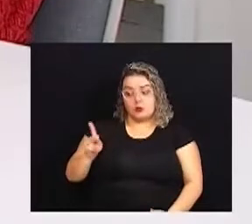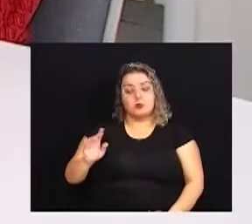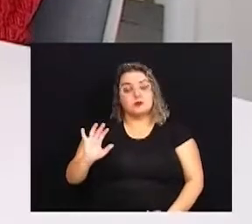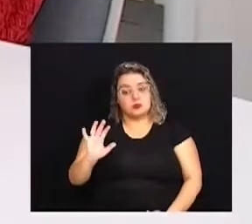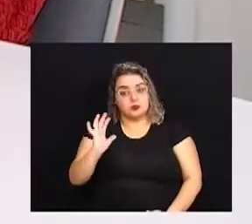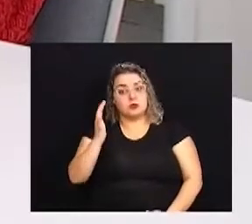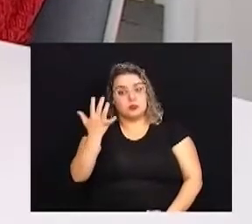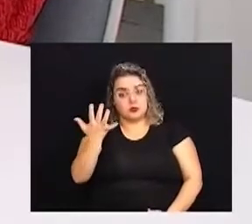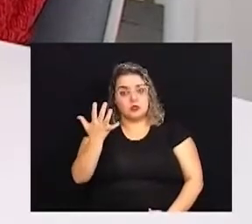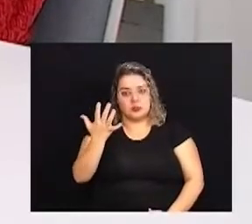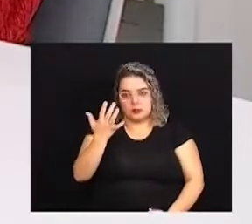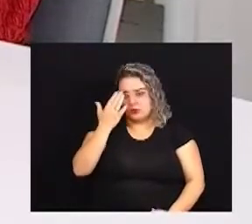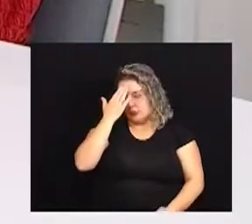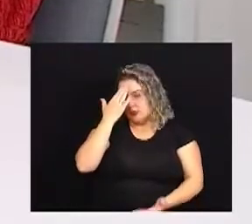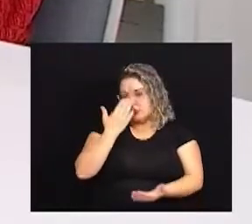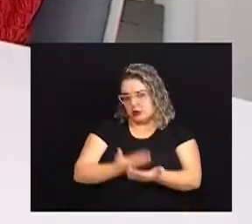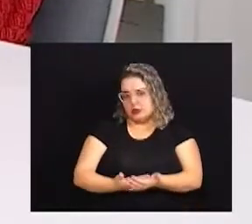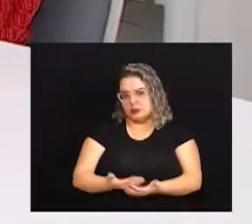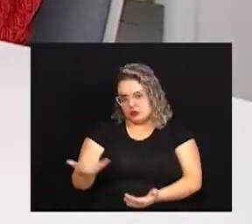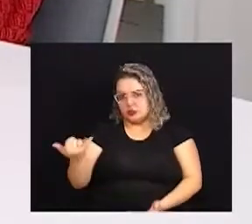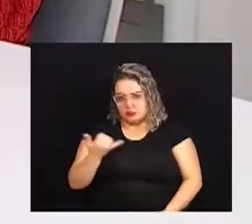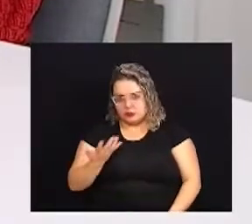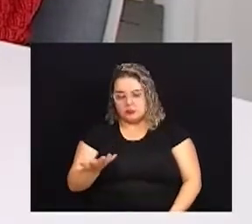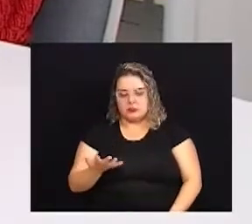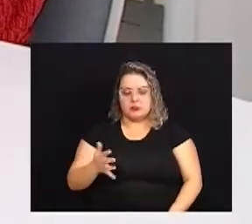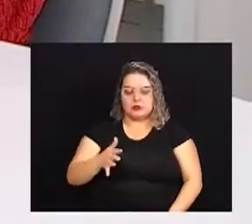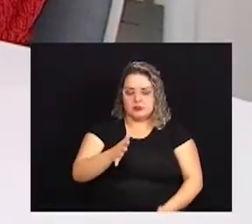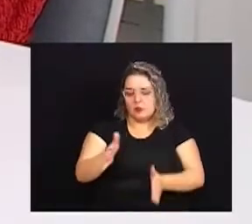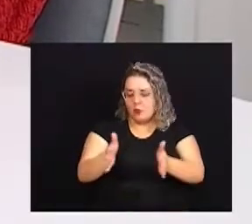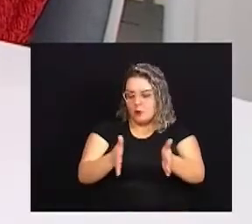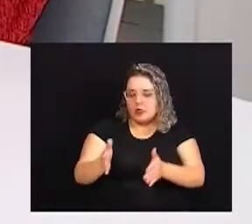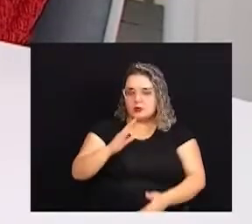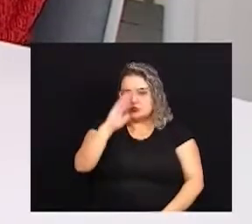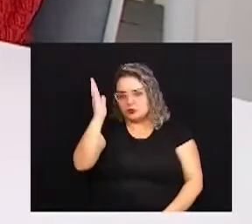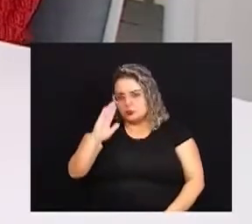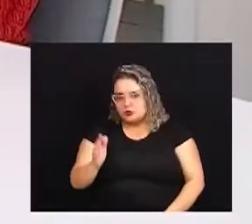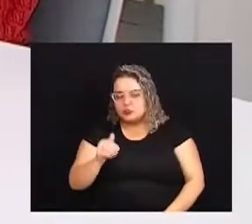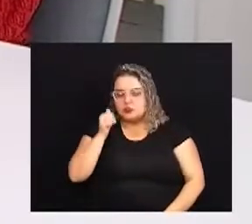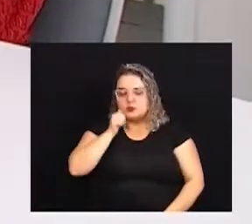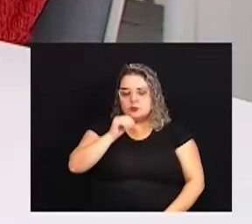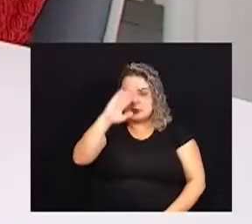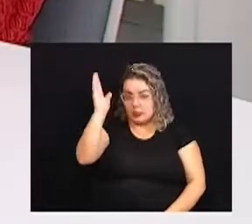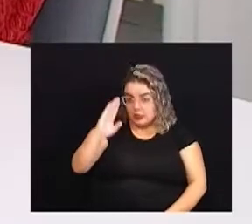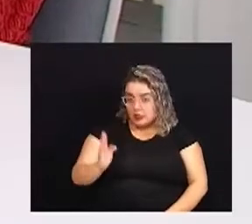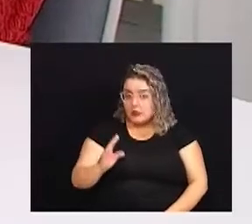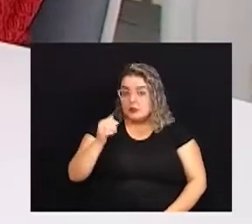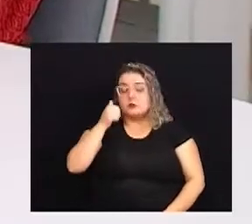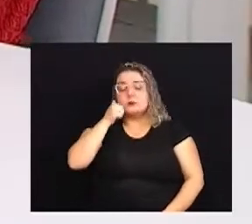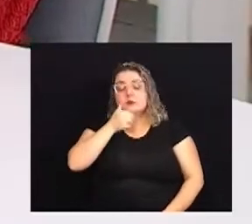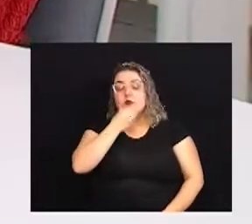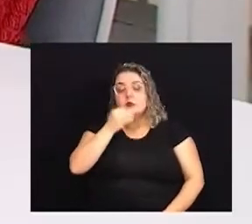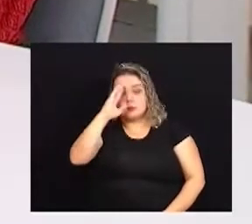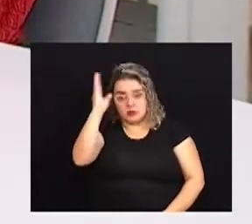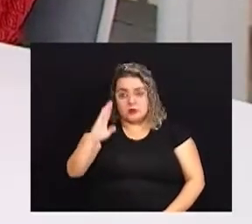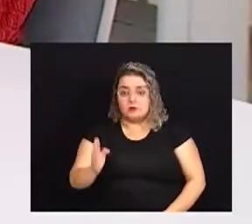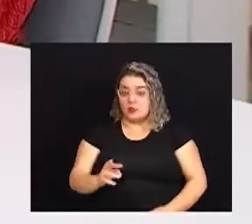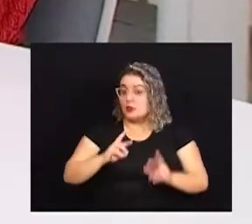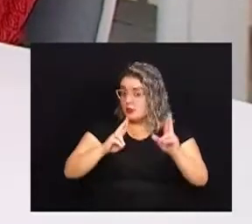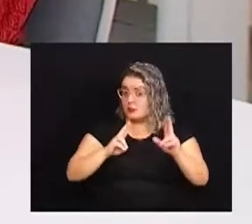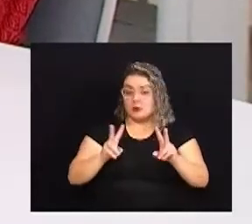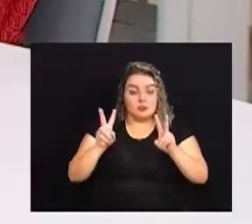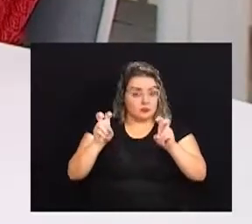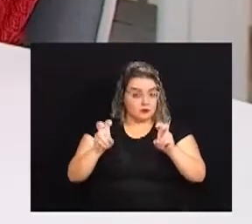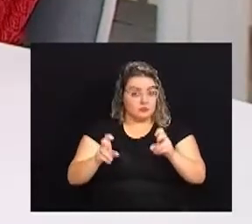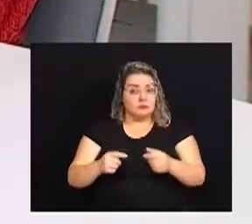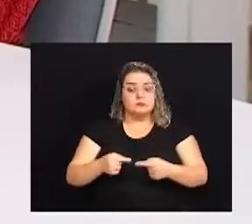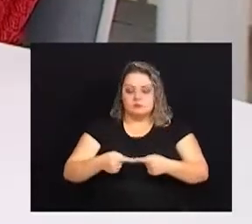está acontecendo no cenário brasileiro, com os brasileiros e brasileiras aprendendo mais sobre o assunto. Espero que o assunto